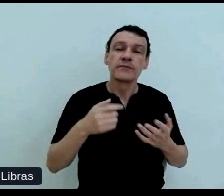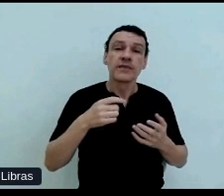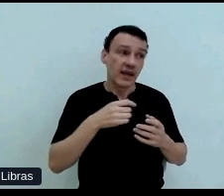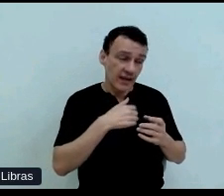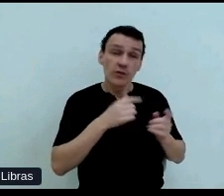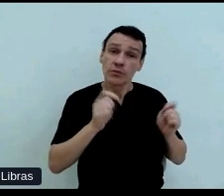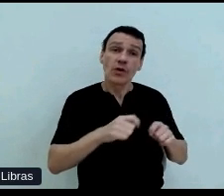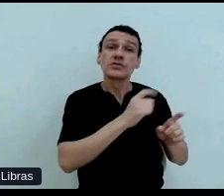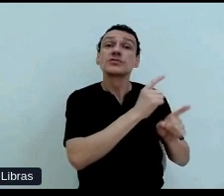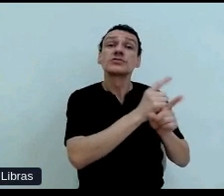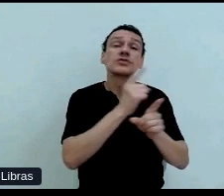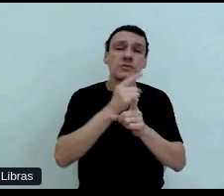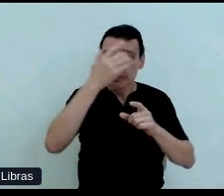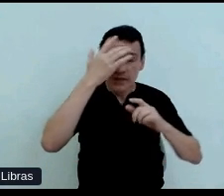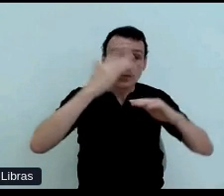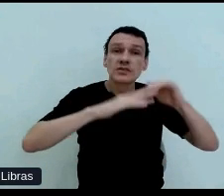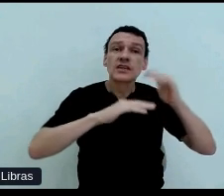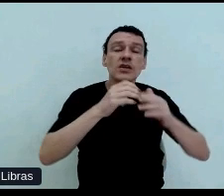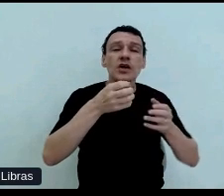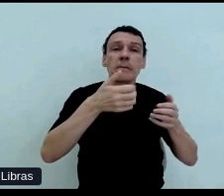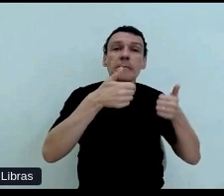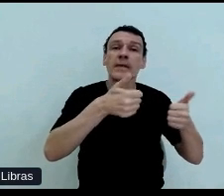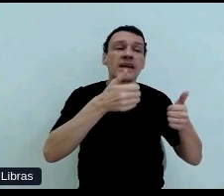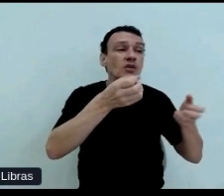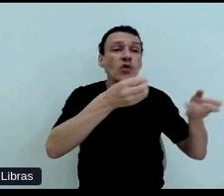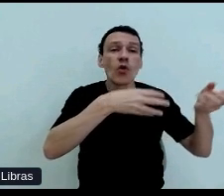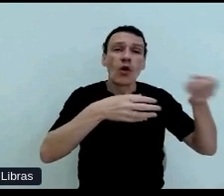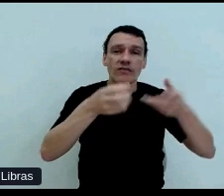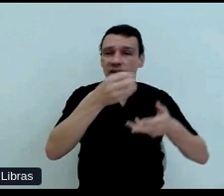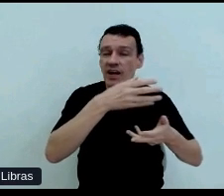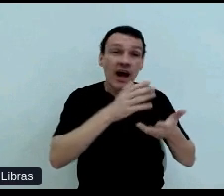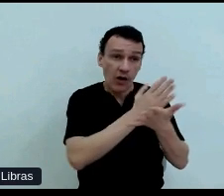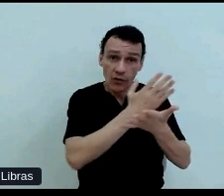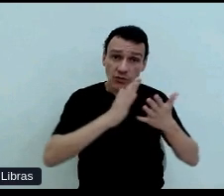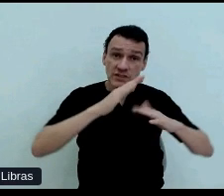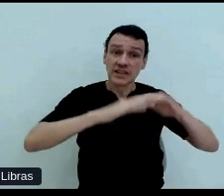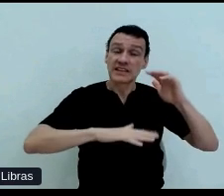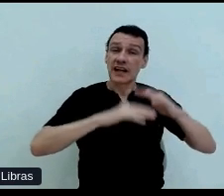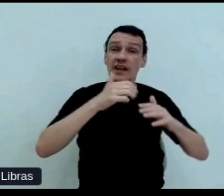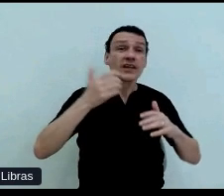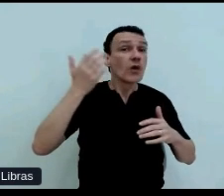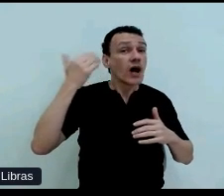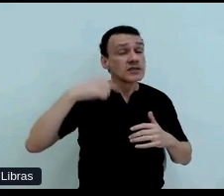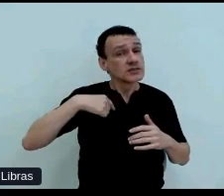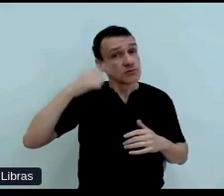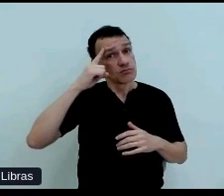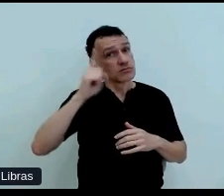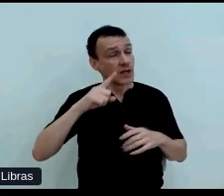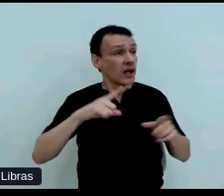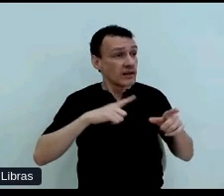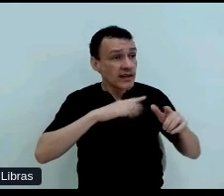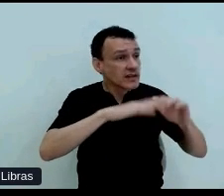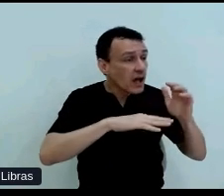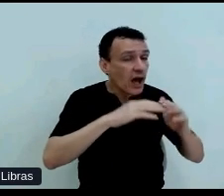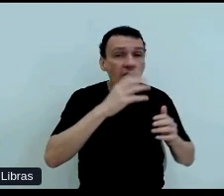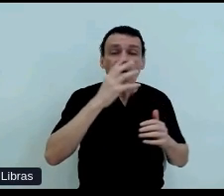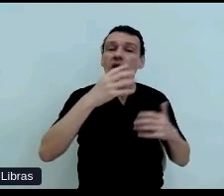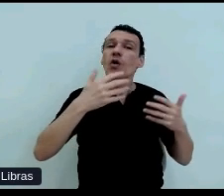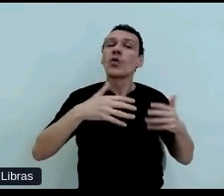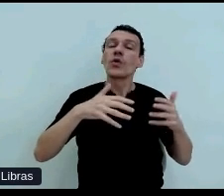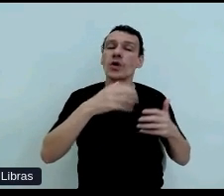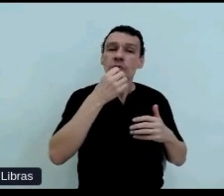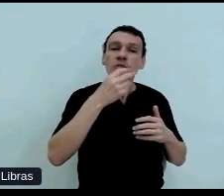de desempenho, a gente começa a ser mais justo. E quando a gente começa a ser mais justo, a gente vai descobrir novos talentos, a